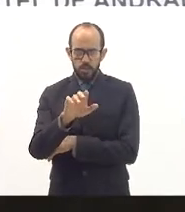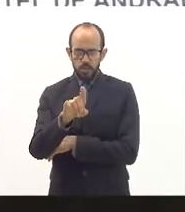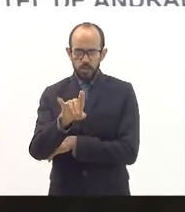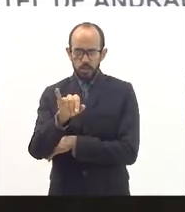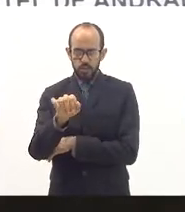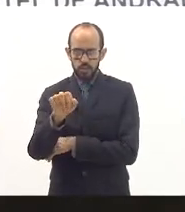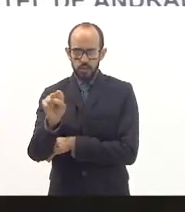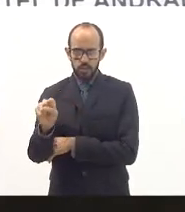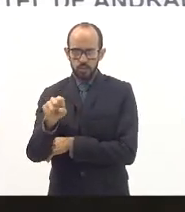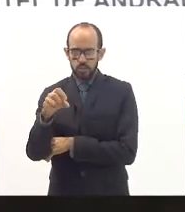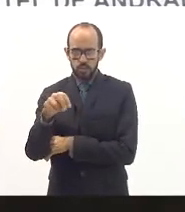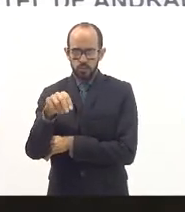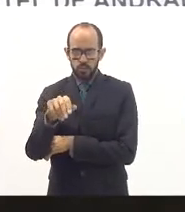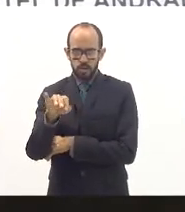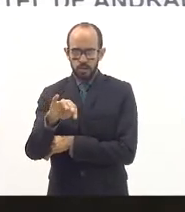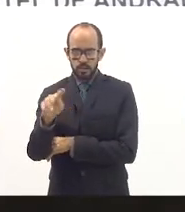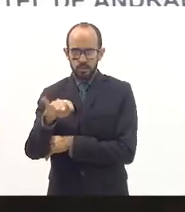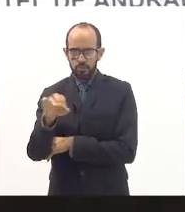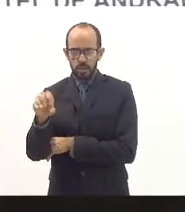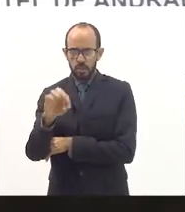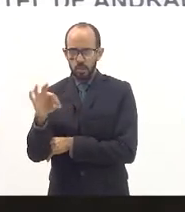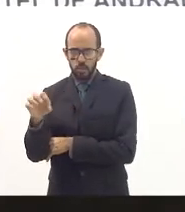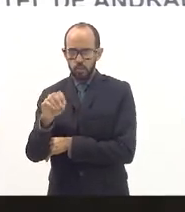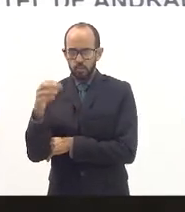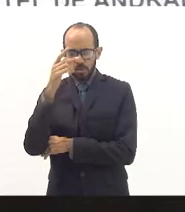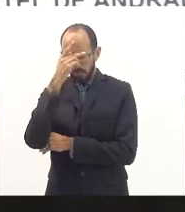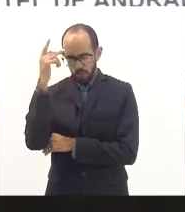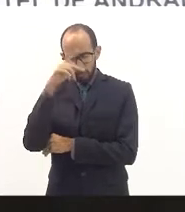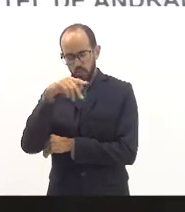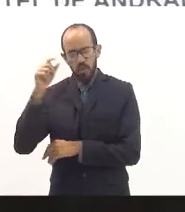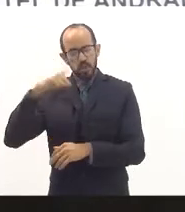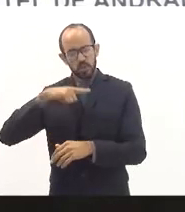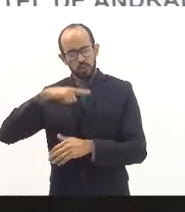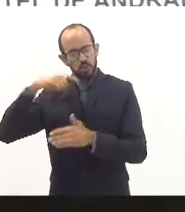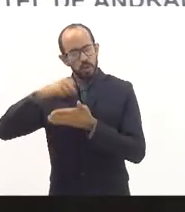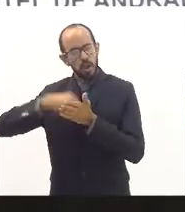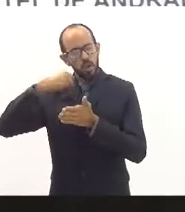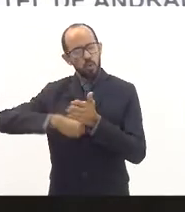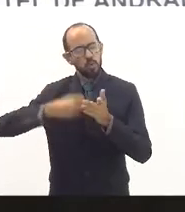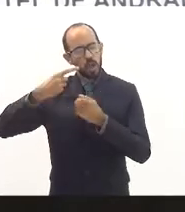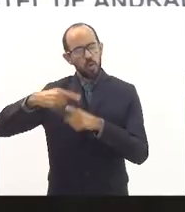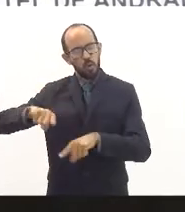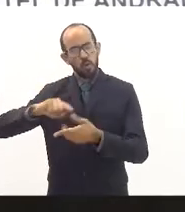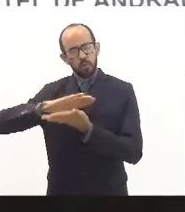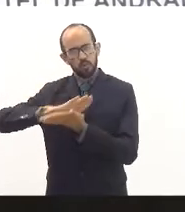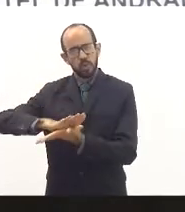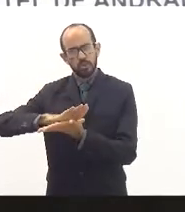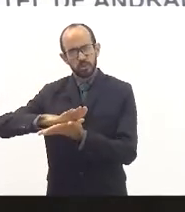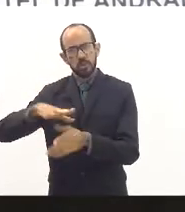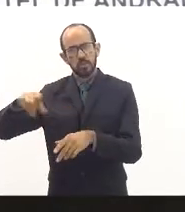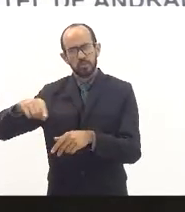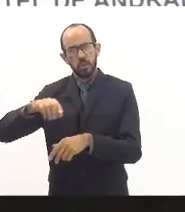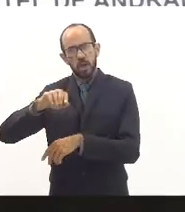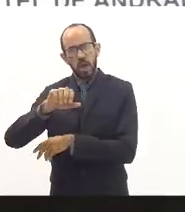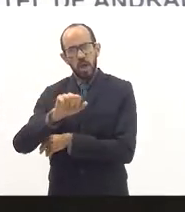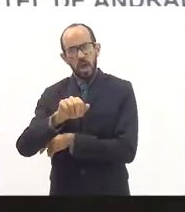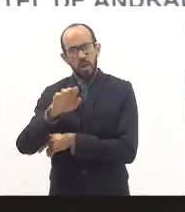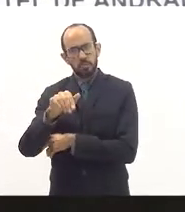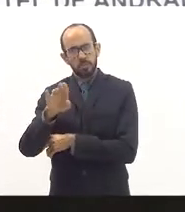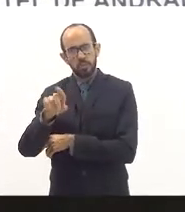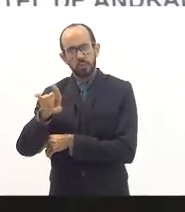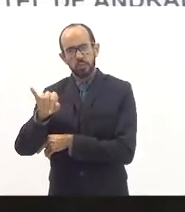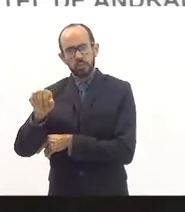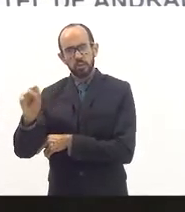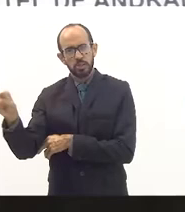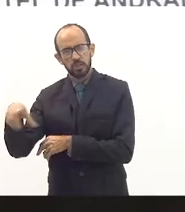histórica das lutas contra o racismo. Possuidor de múltiplos talentos, Abdias realizou,